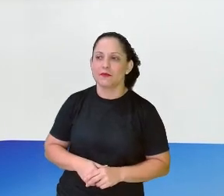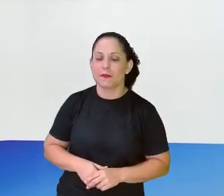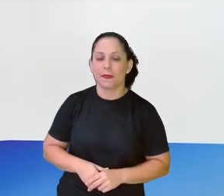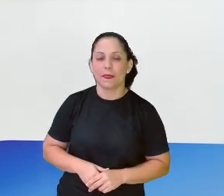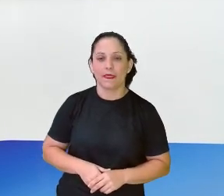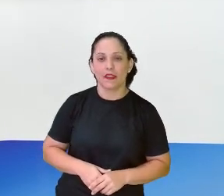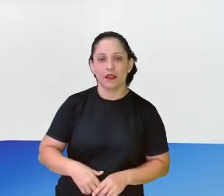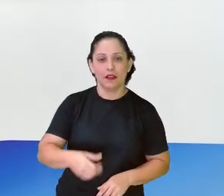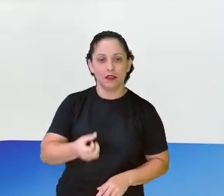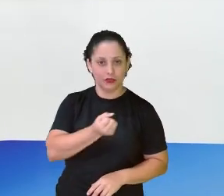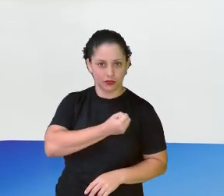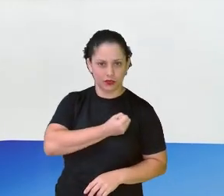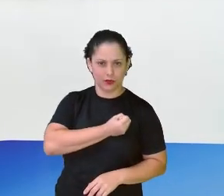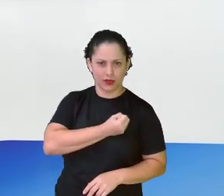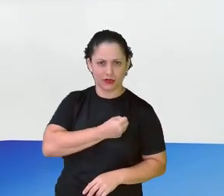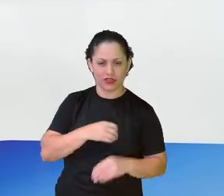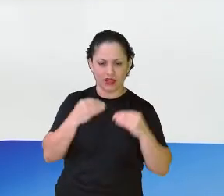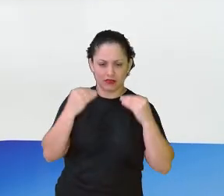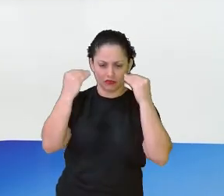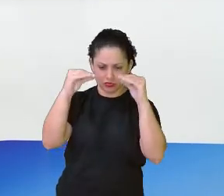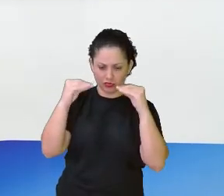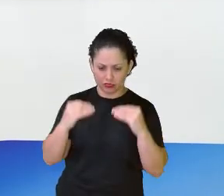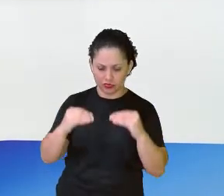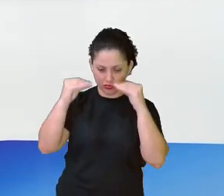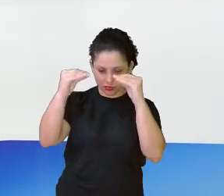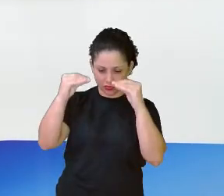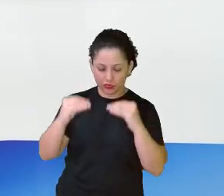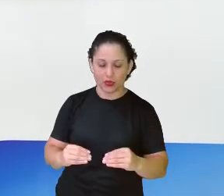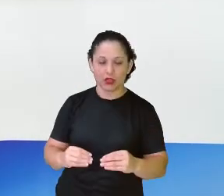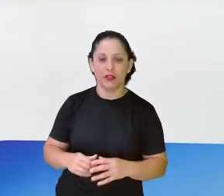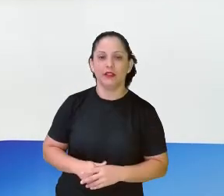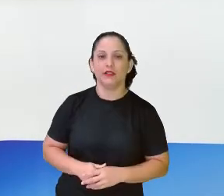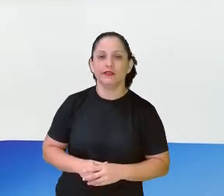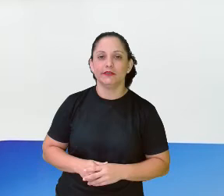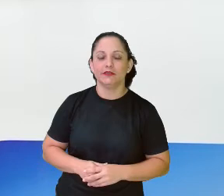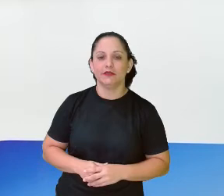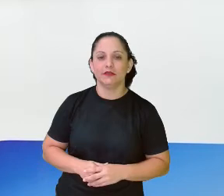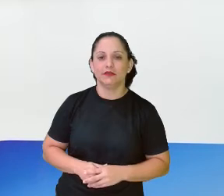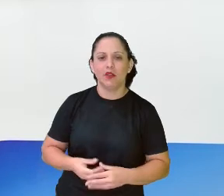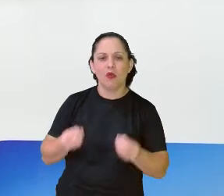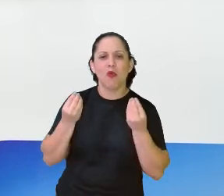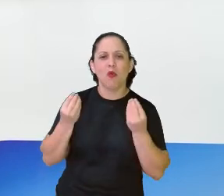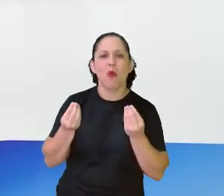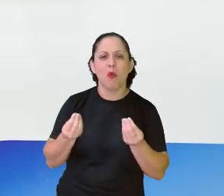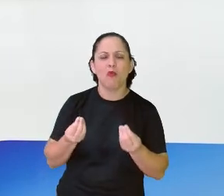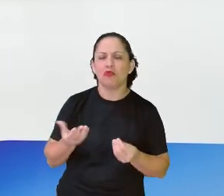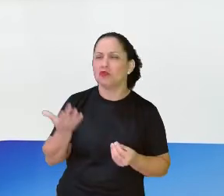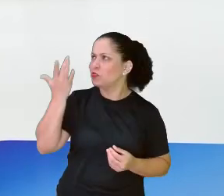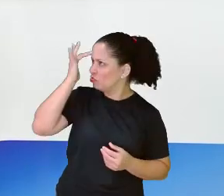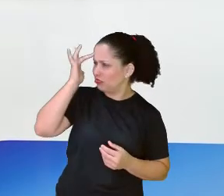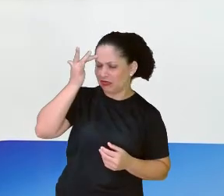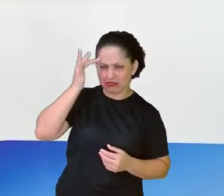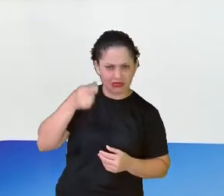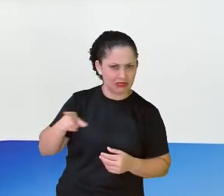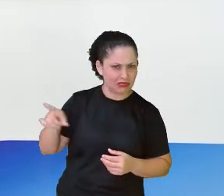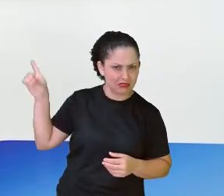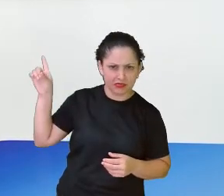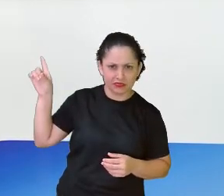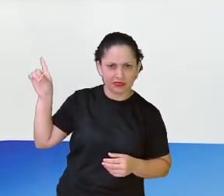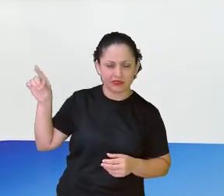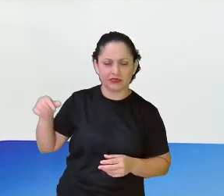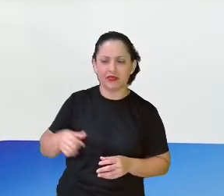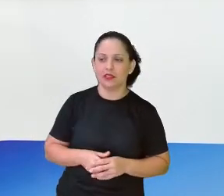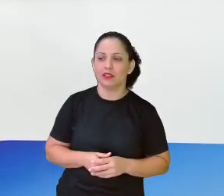das frações e repetir o denominador. Oxe, professora, que danada é isso que a senhora falou?